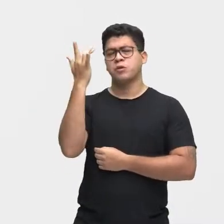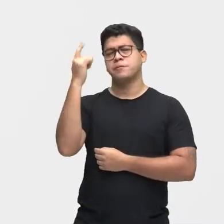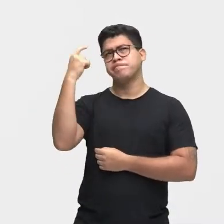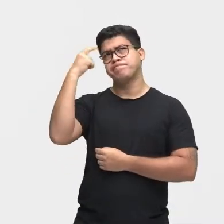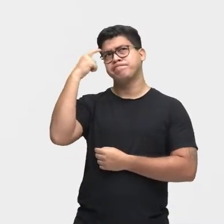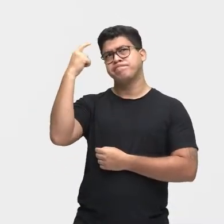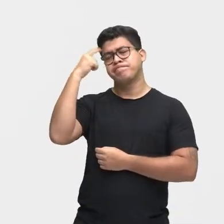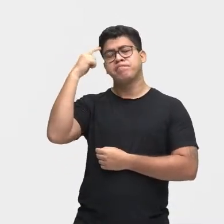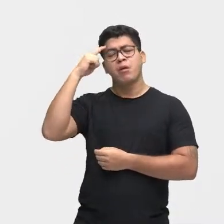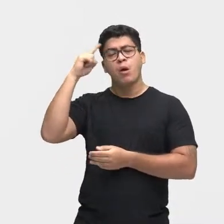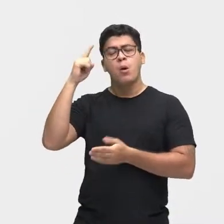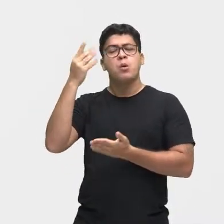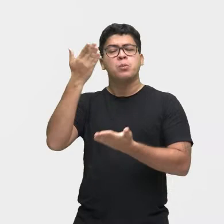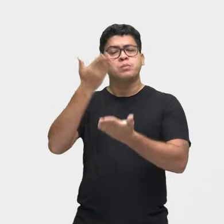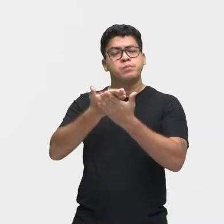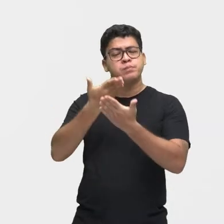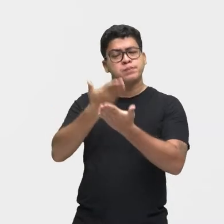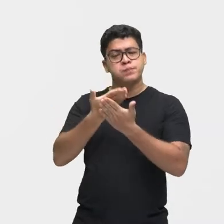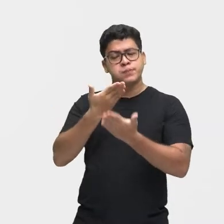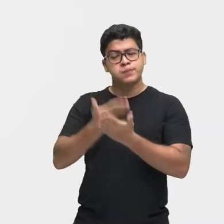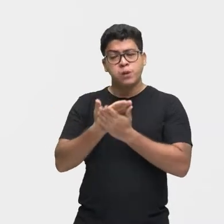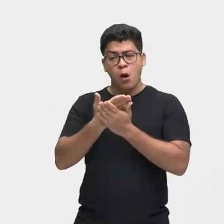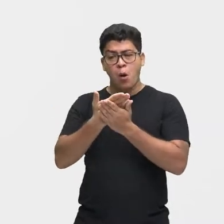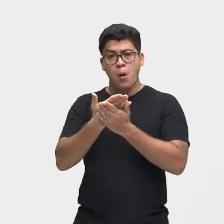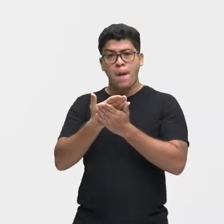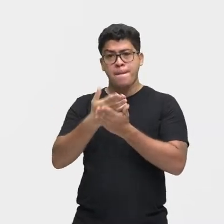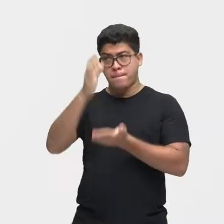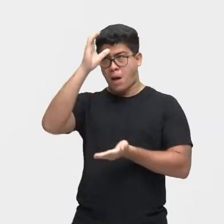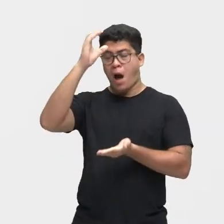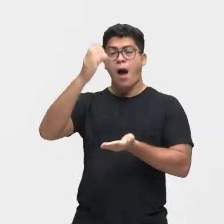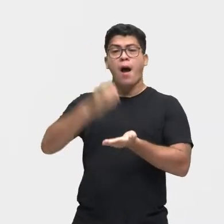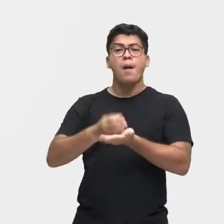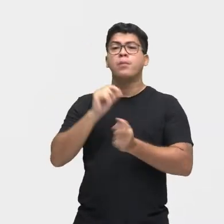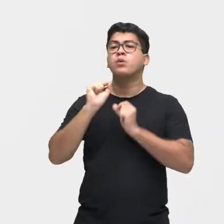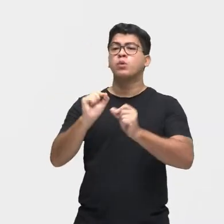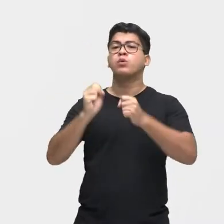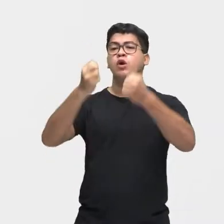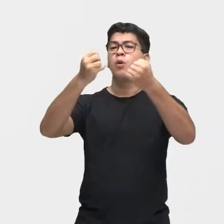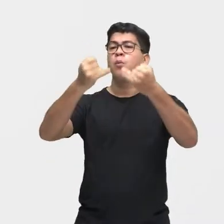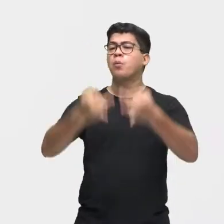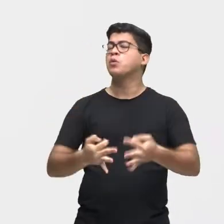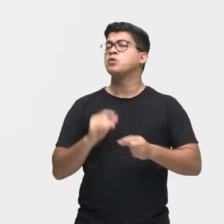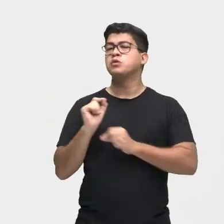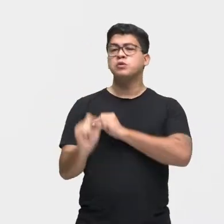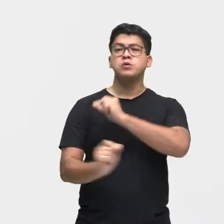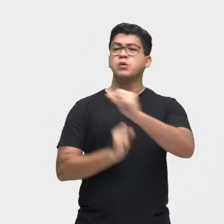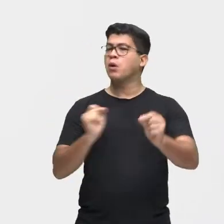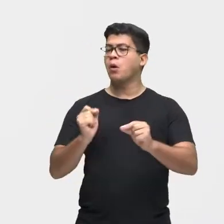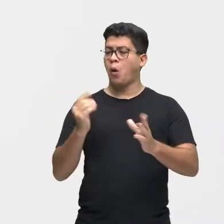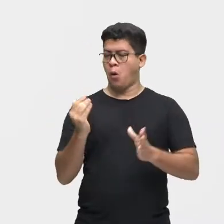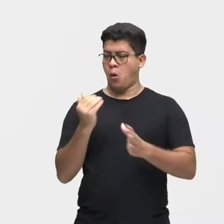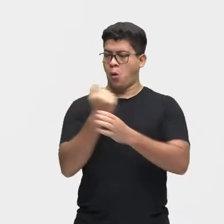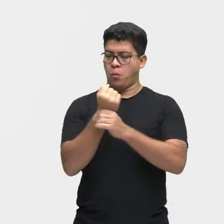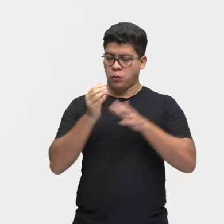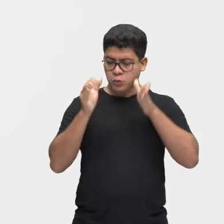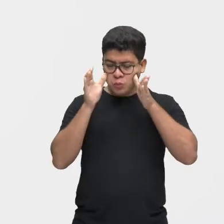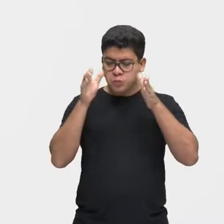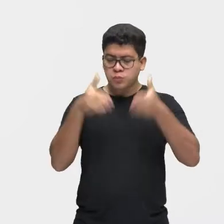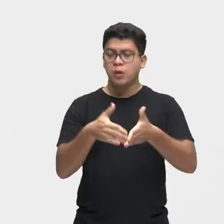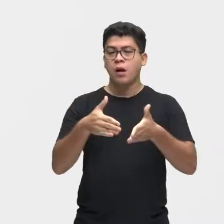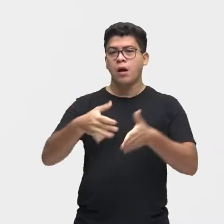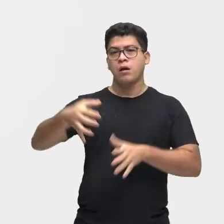desenvolveram teorias para fundamentar e justificar essa centralização do poder em torno dos reis.